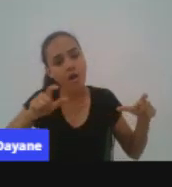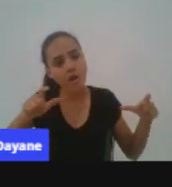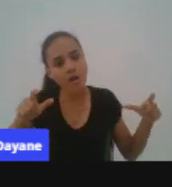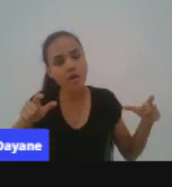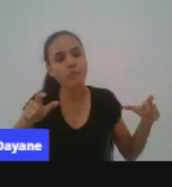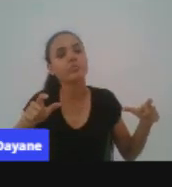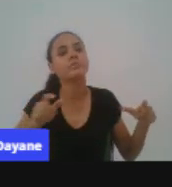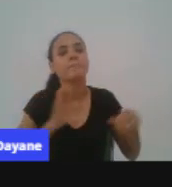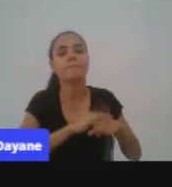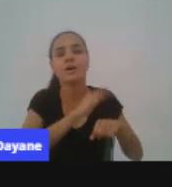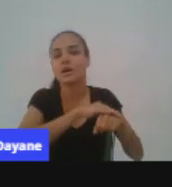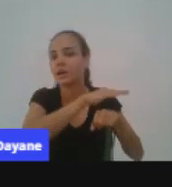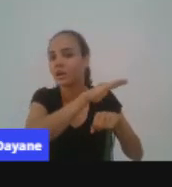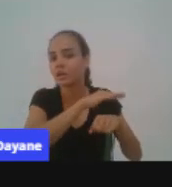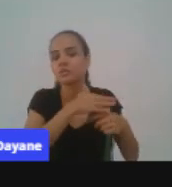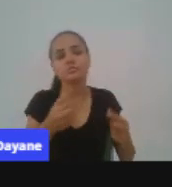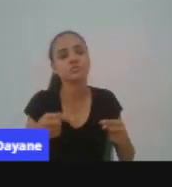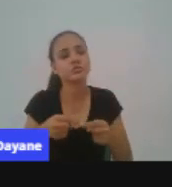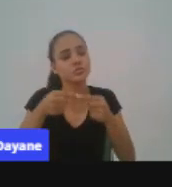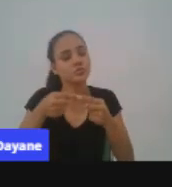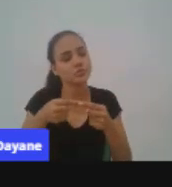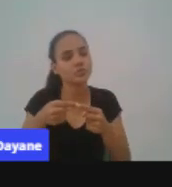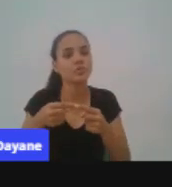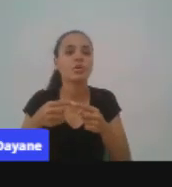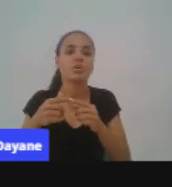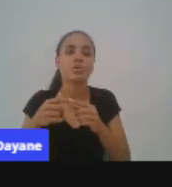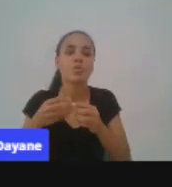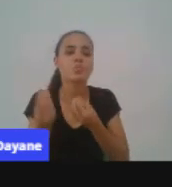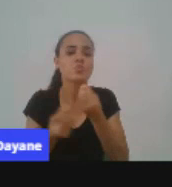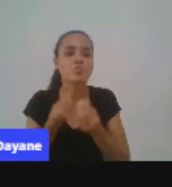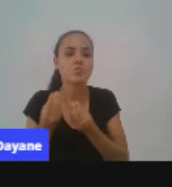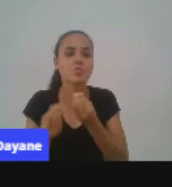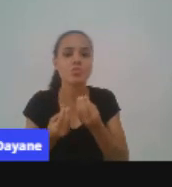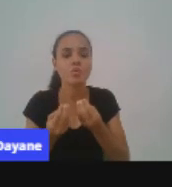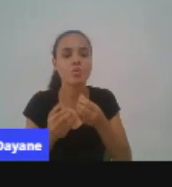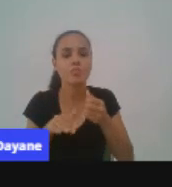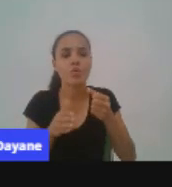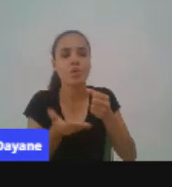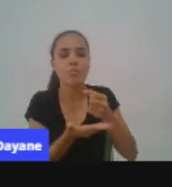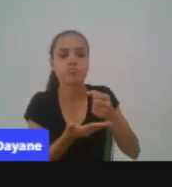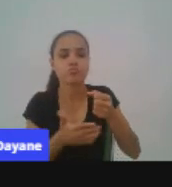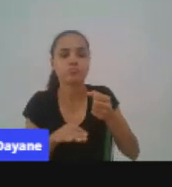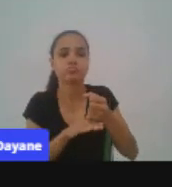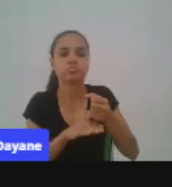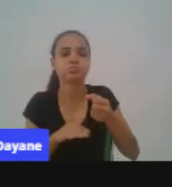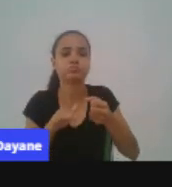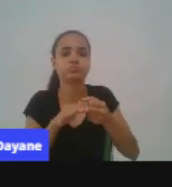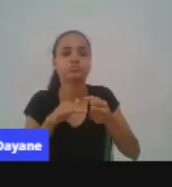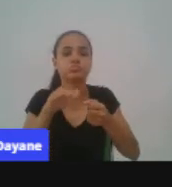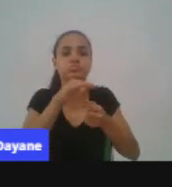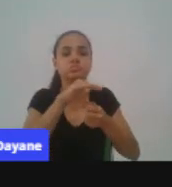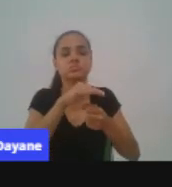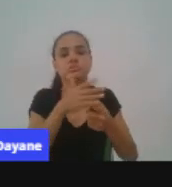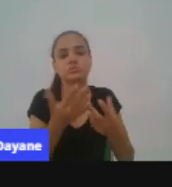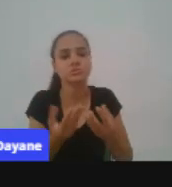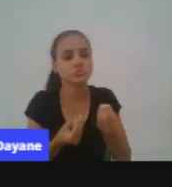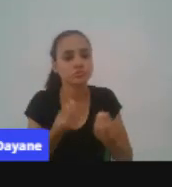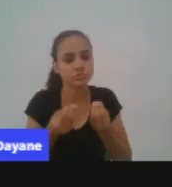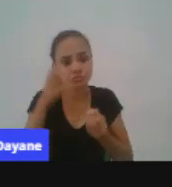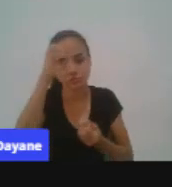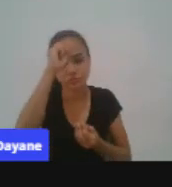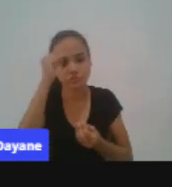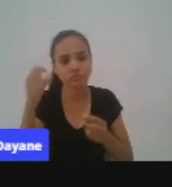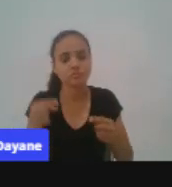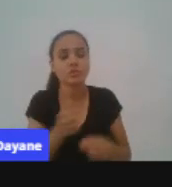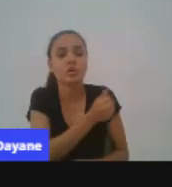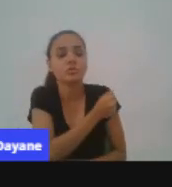nível de aprendizagem dos alunos. E nesse sentido, você pode utilizar os recursos diferenciados, os